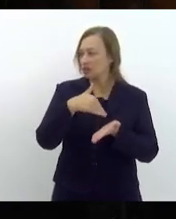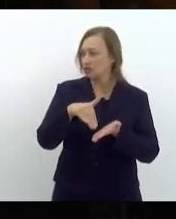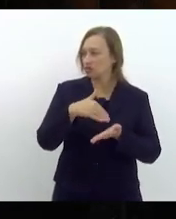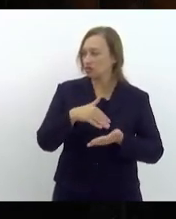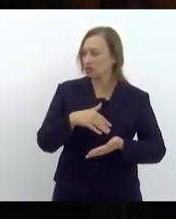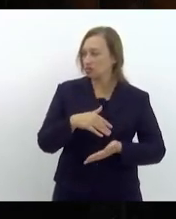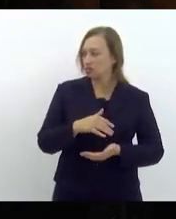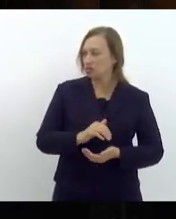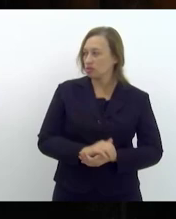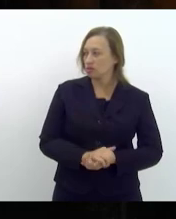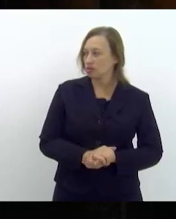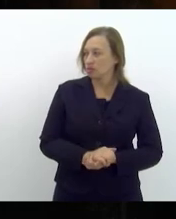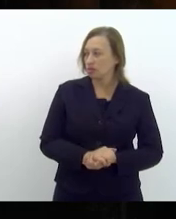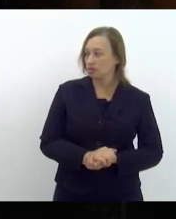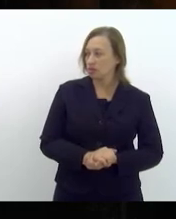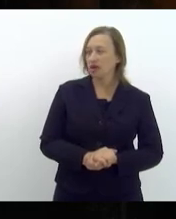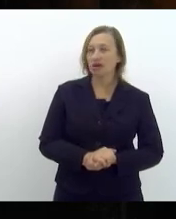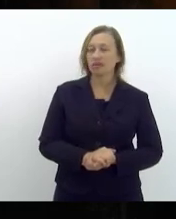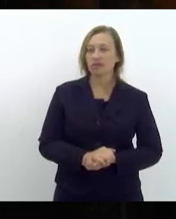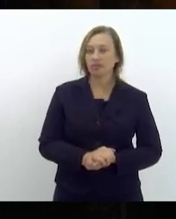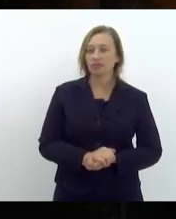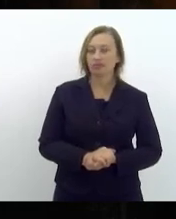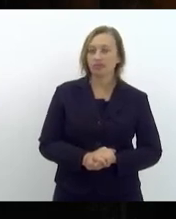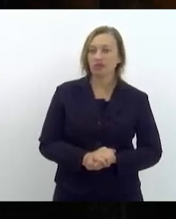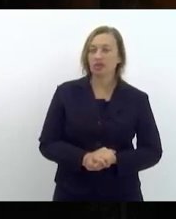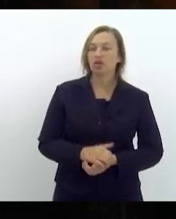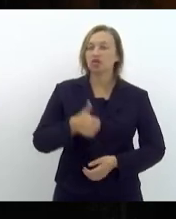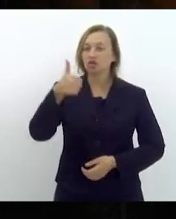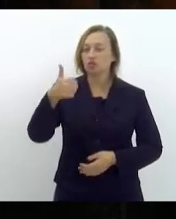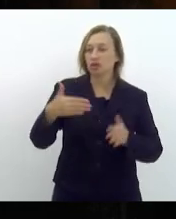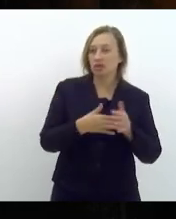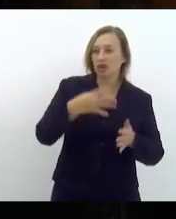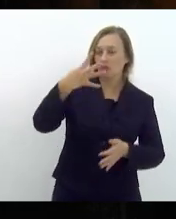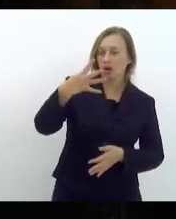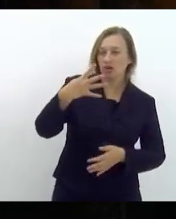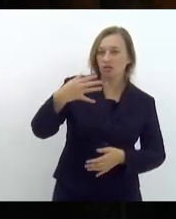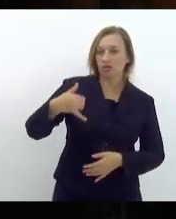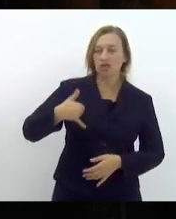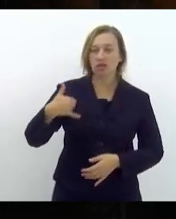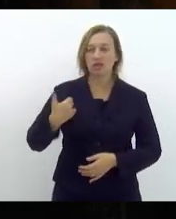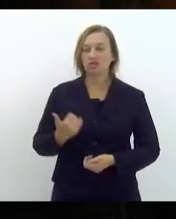na faixa etária de um a quatro anos